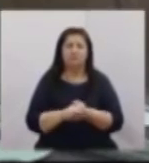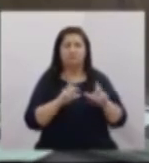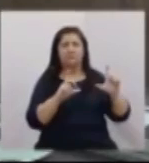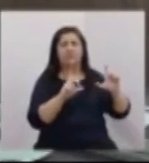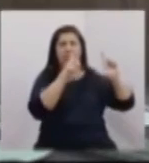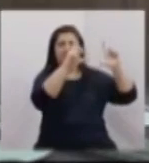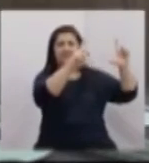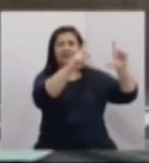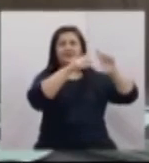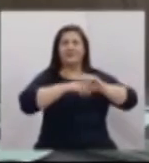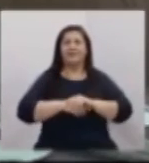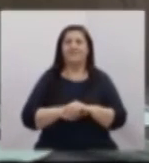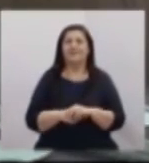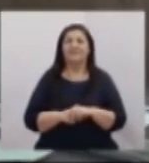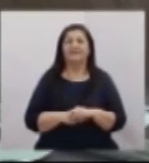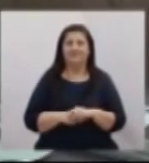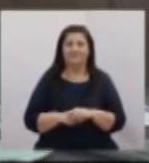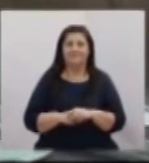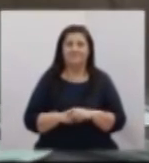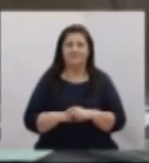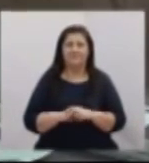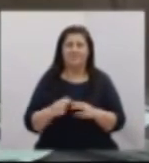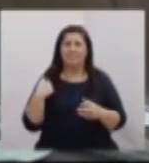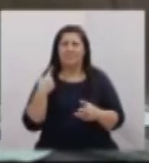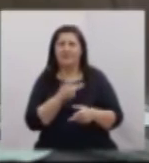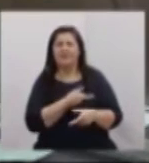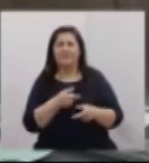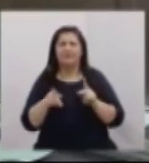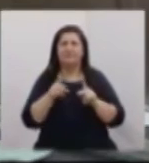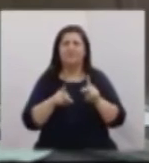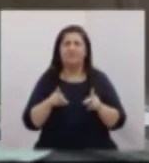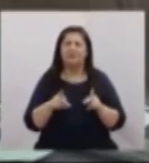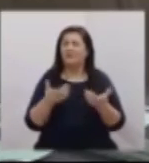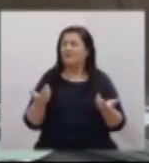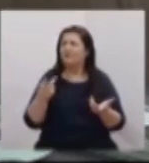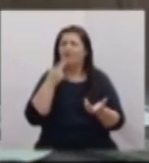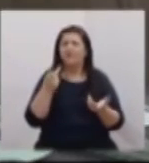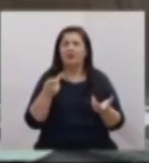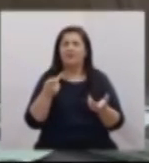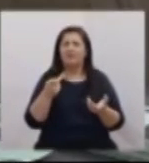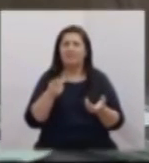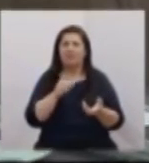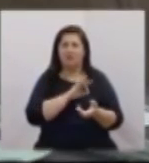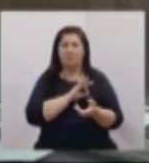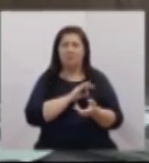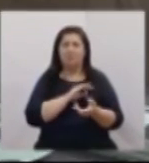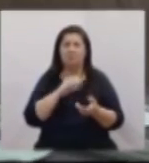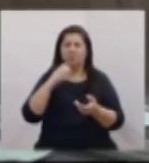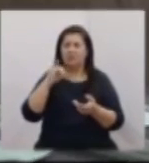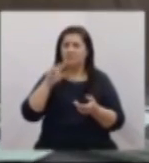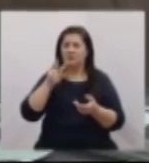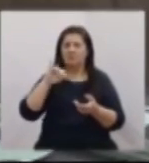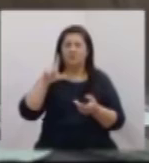acho que está sendo até uma propaganda enganosa para o munícipe, dizendo que Guarda Civil Municipal faz